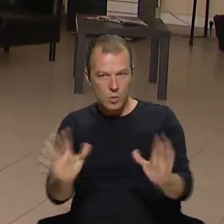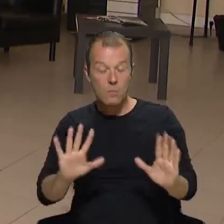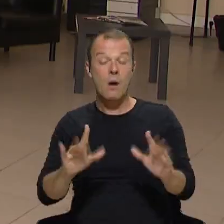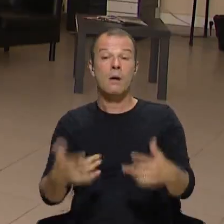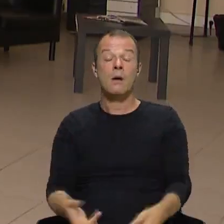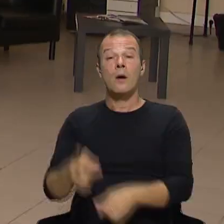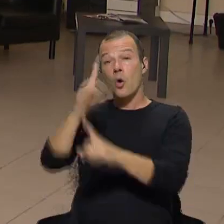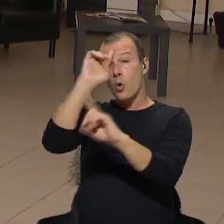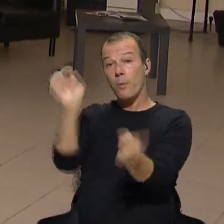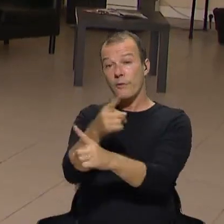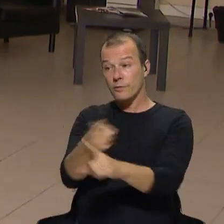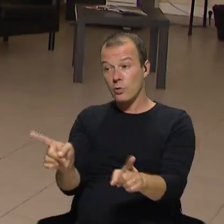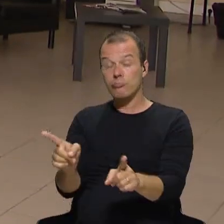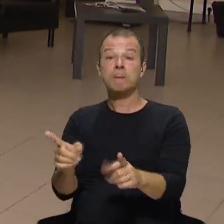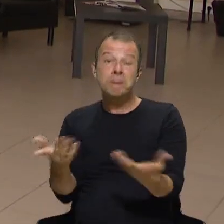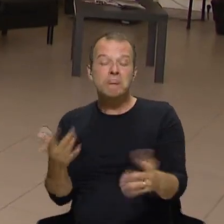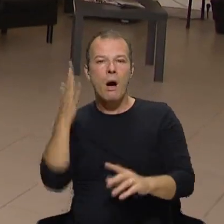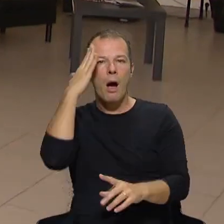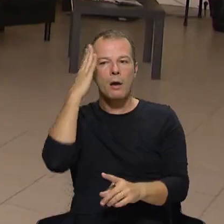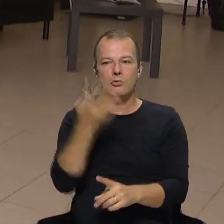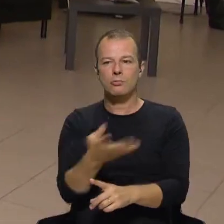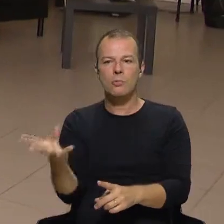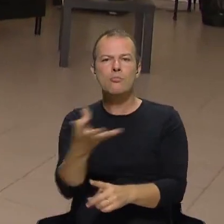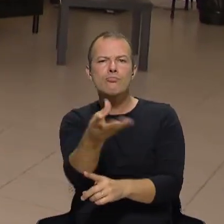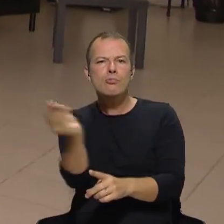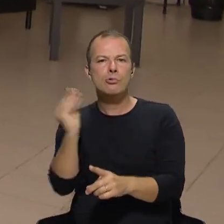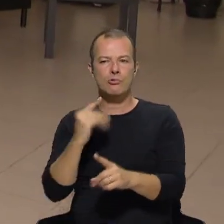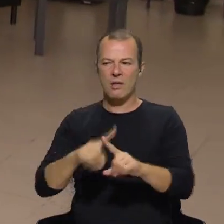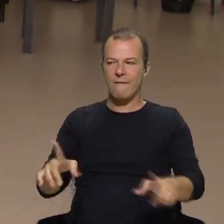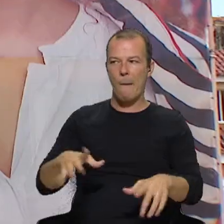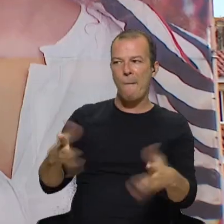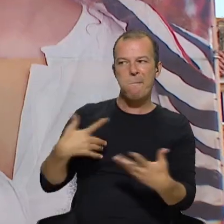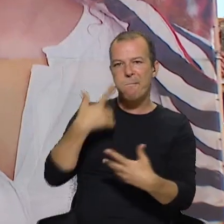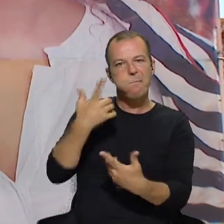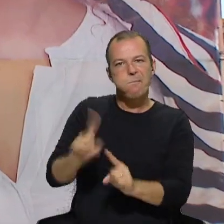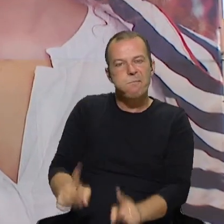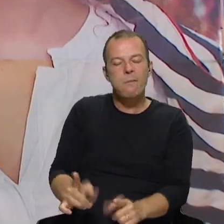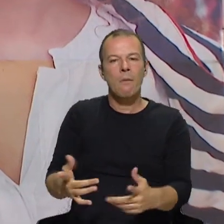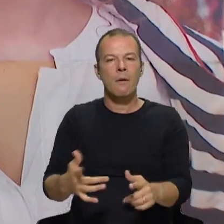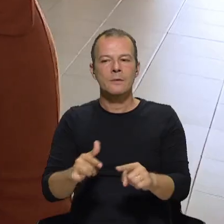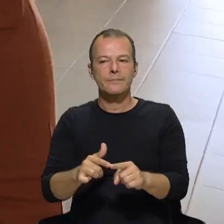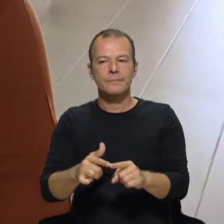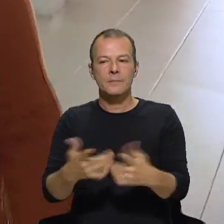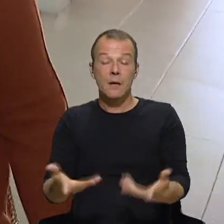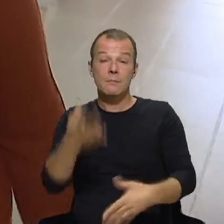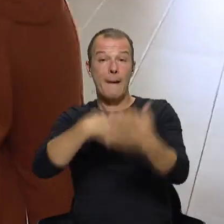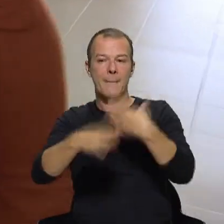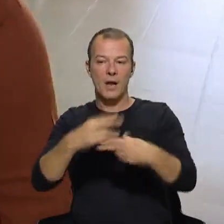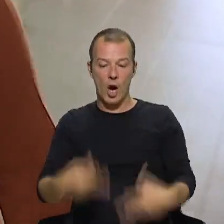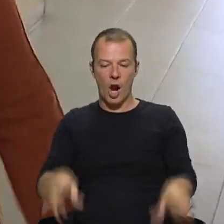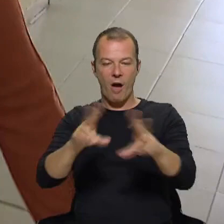aos professores, eu acho que muitos deles nunca lidaram com a diferença, acabam por aprender